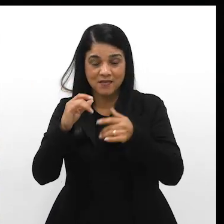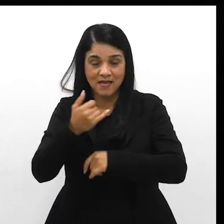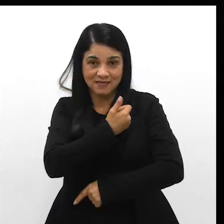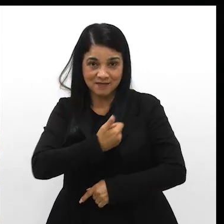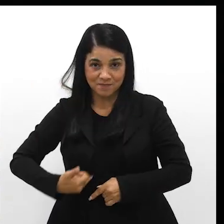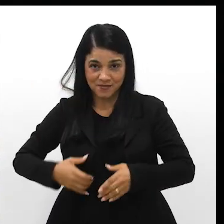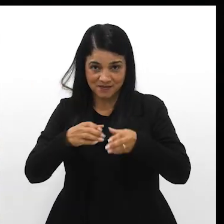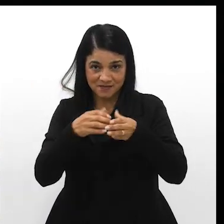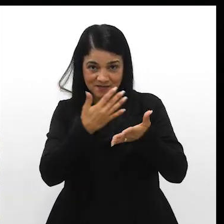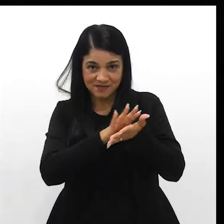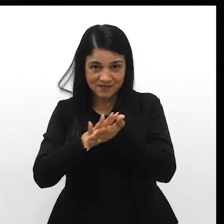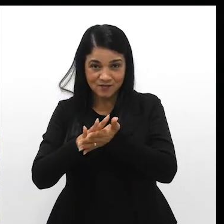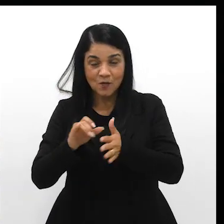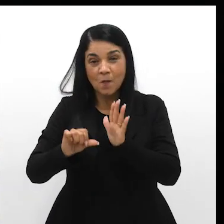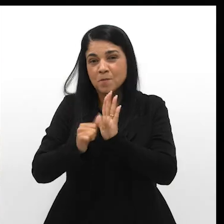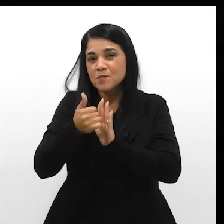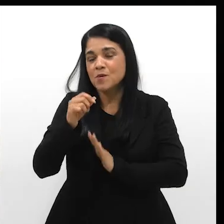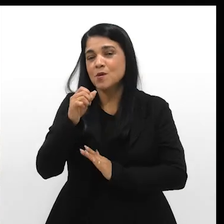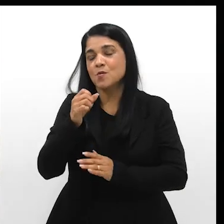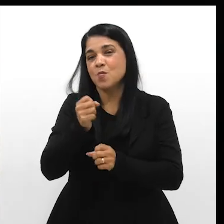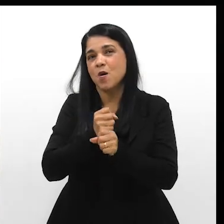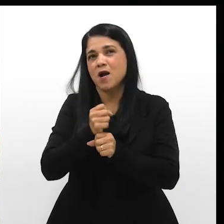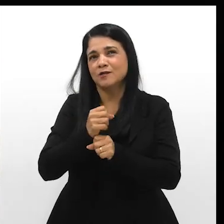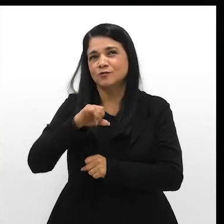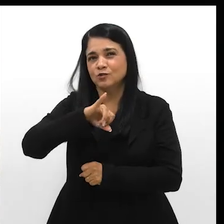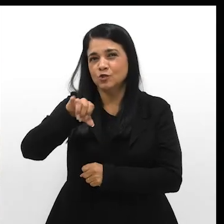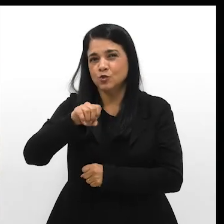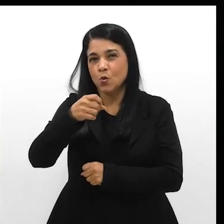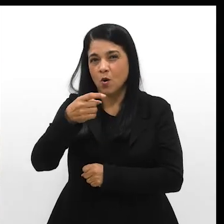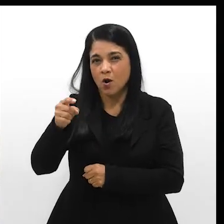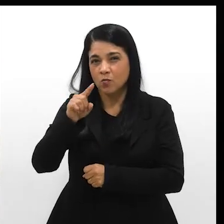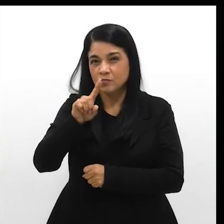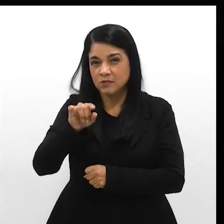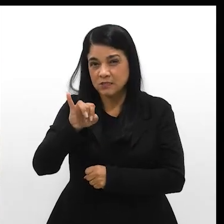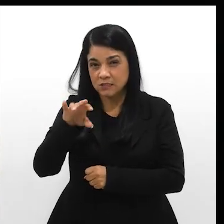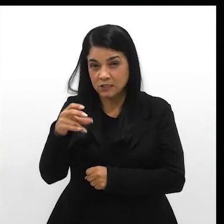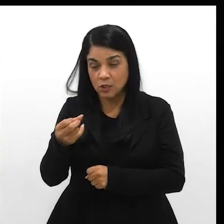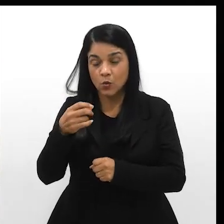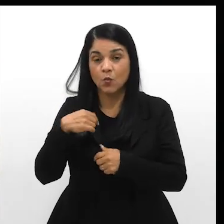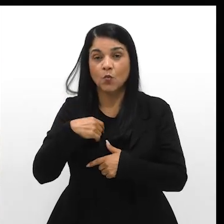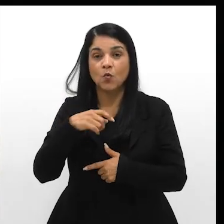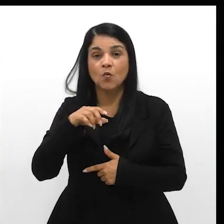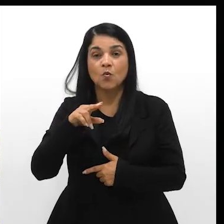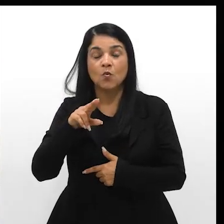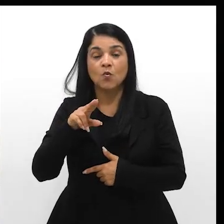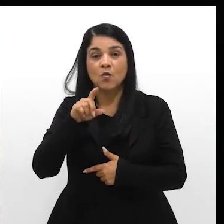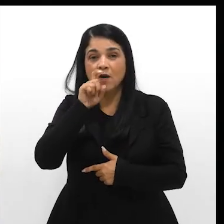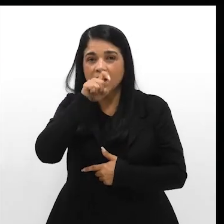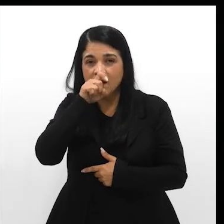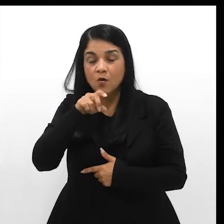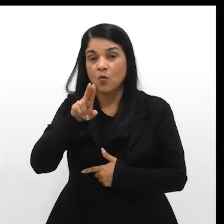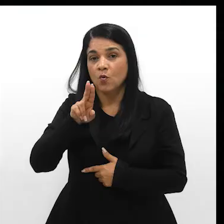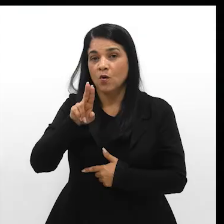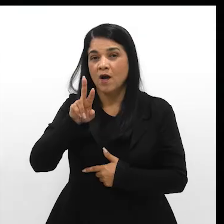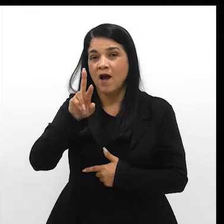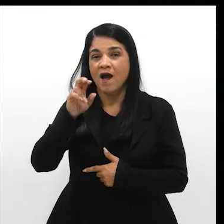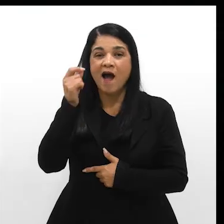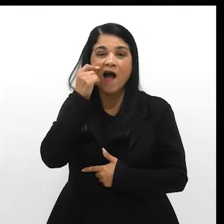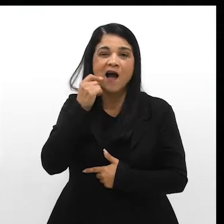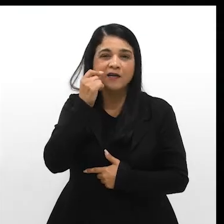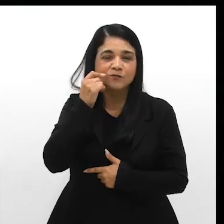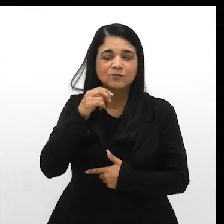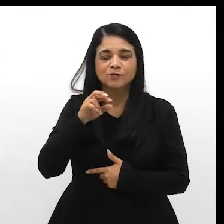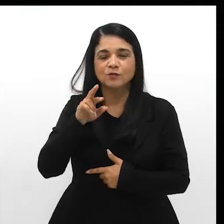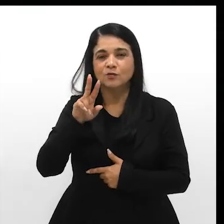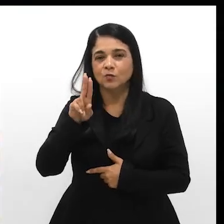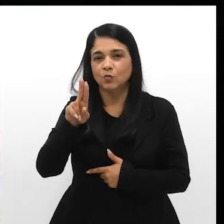Imperatriz Leopoldinense, Ai, que bacana. que foi o mesmo ano do Joãozinho com o Ratos e Urubus, a Imperatriz ficou em primeiro lugar e o Joãozinho com